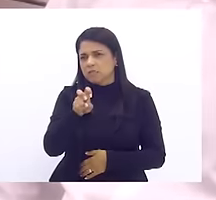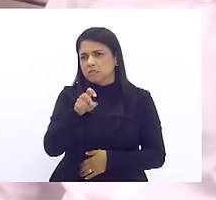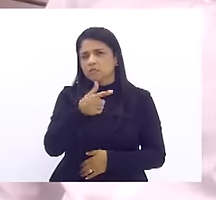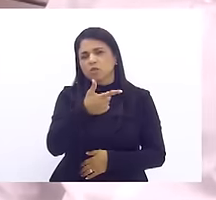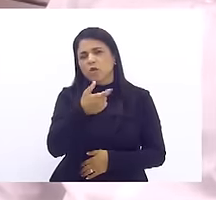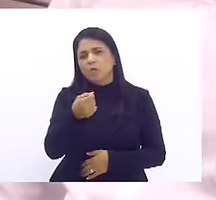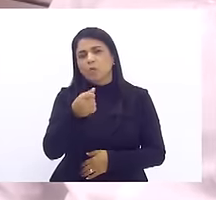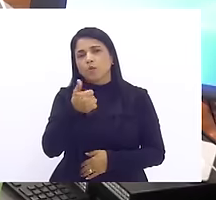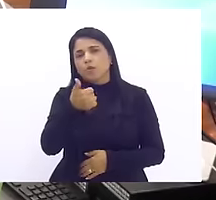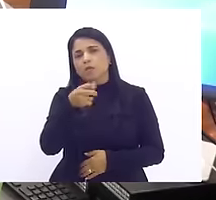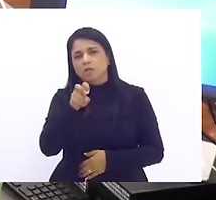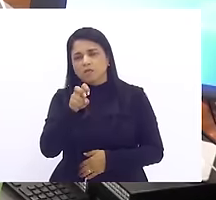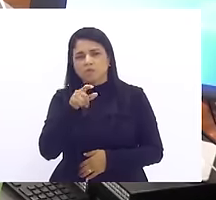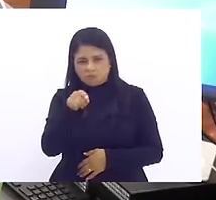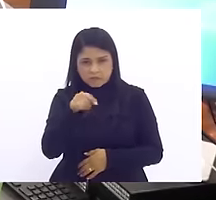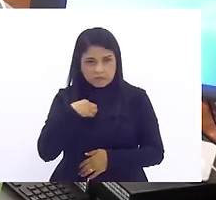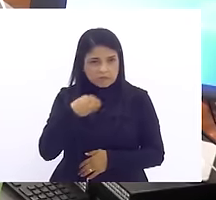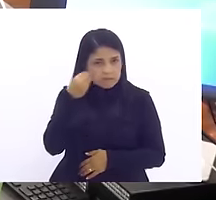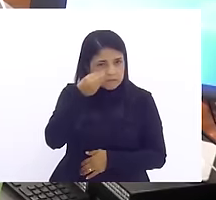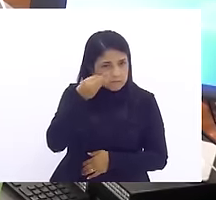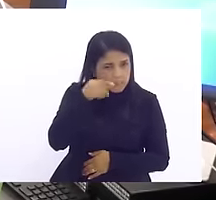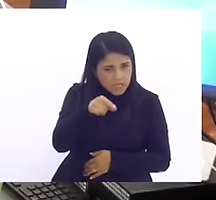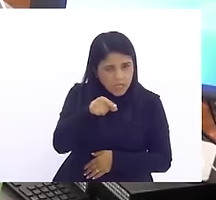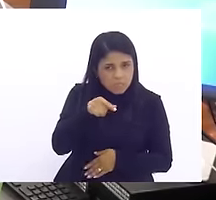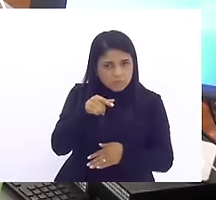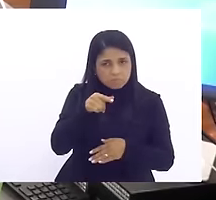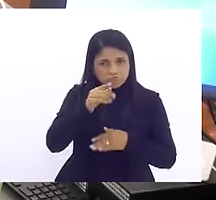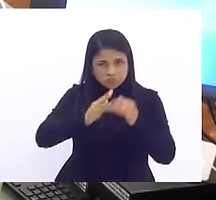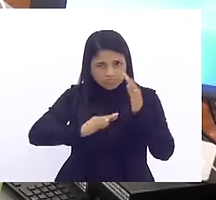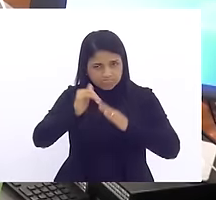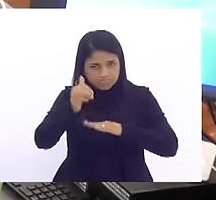senhora tem alguma expertise nesse nesse